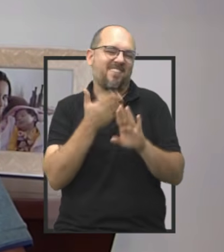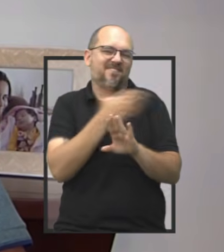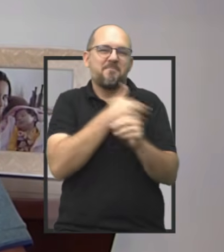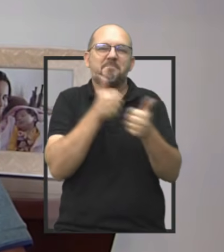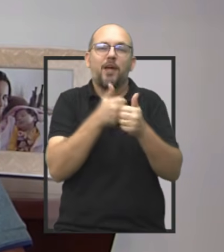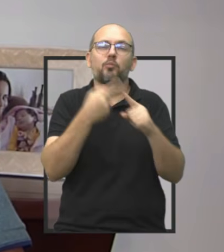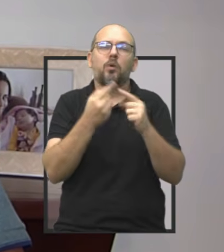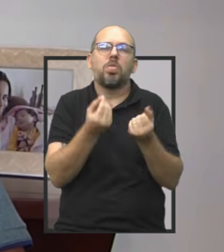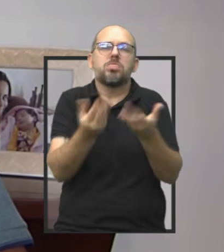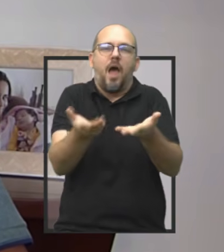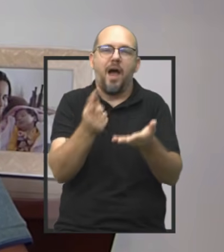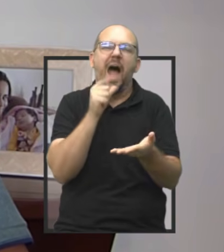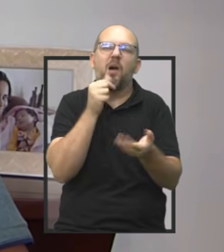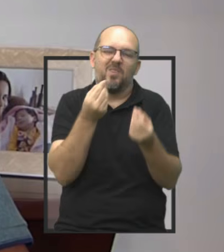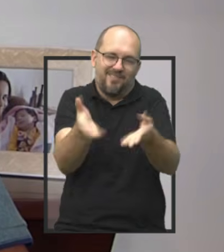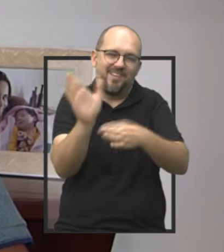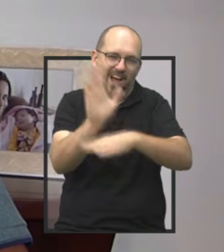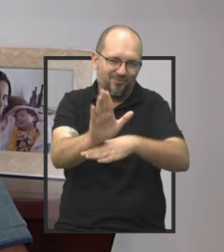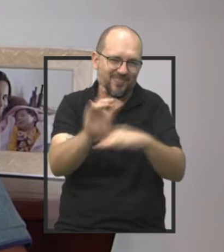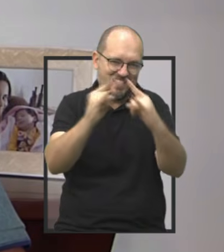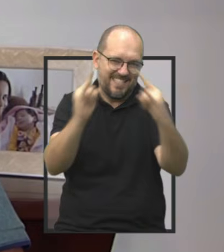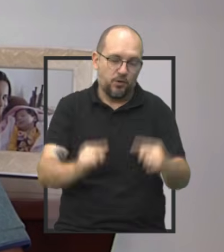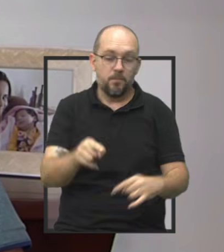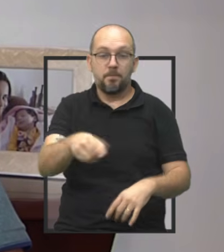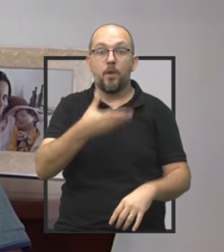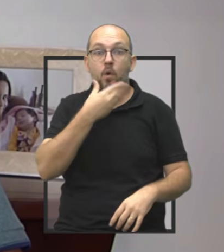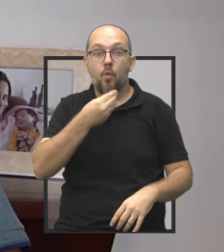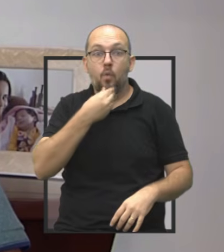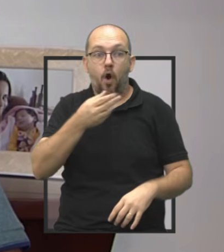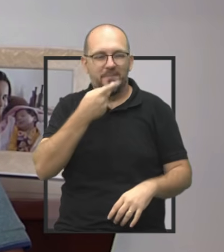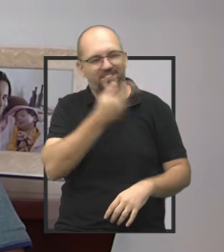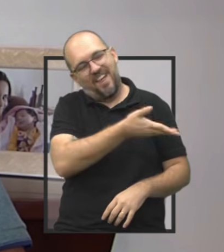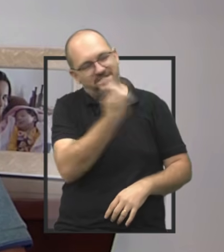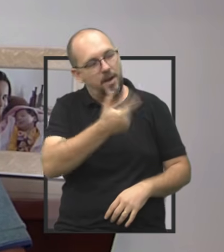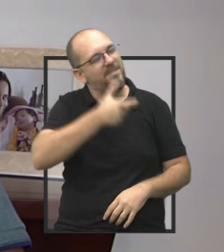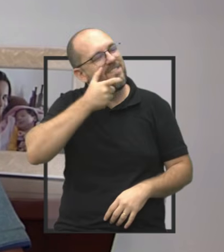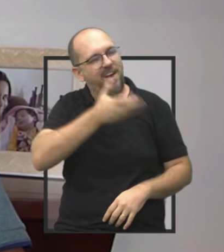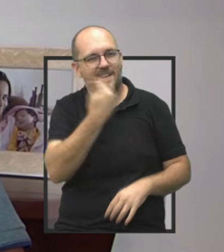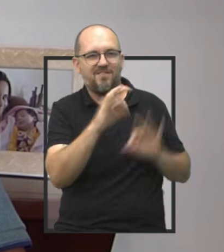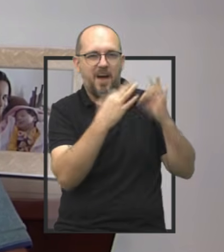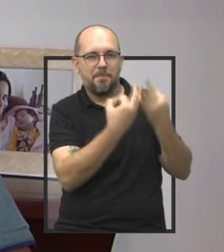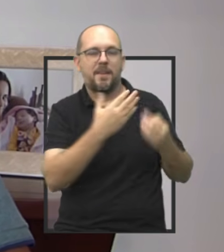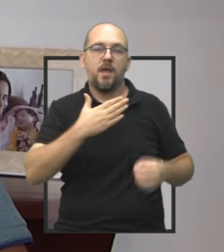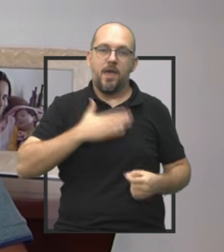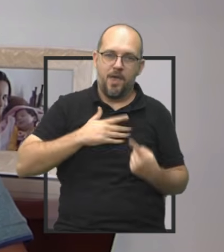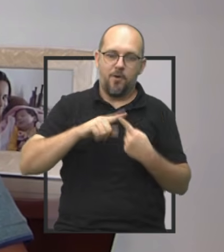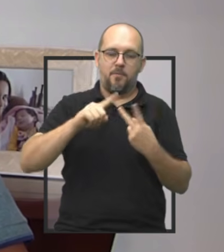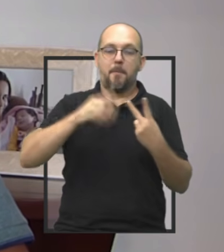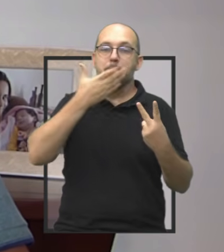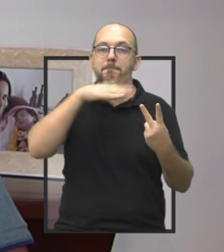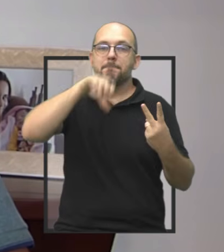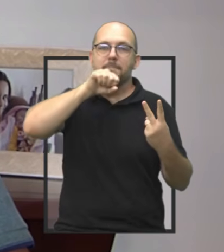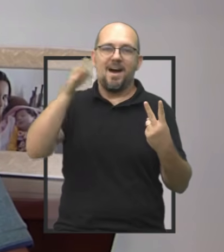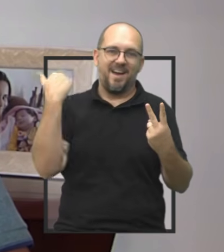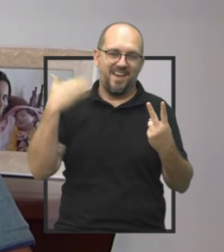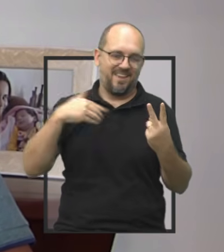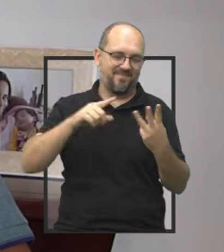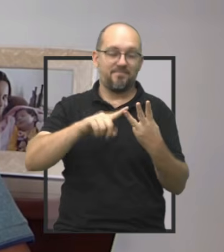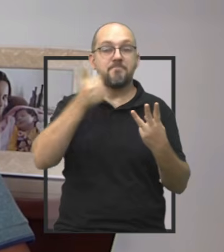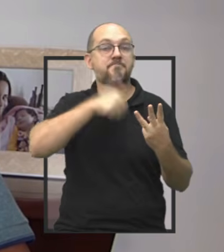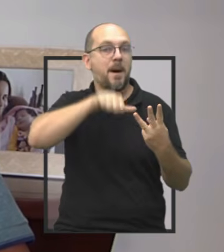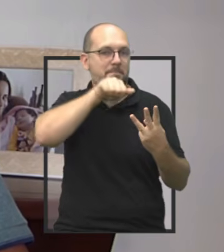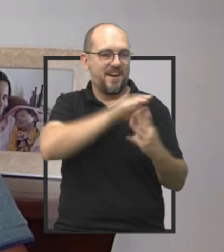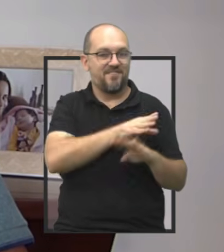pai e minha mãe, que nós nos doava água para o circo. Então o cara do circo falava, vamos assistir. E estava meu pai e minha